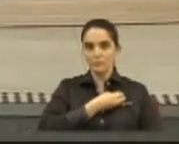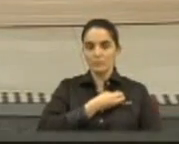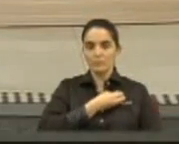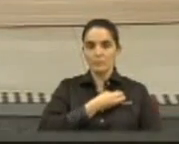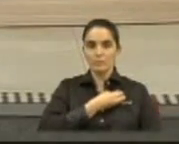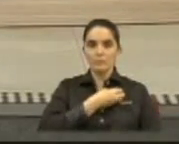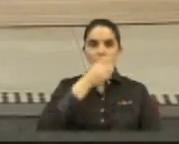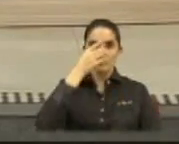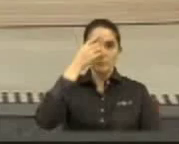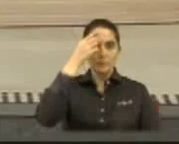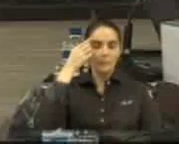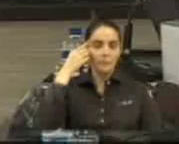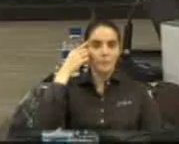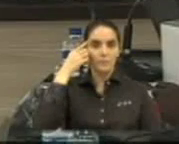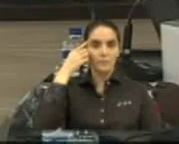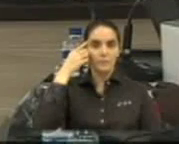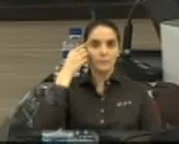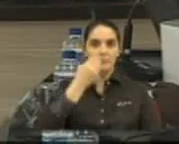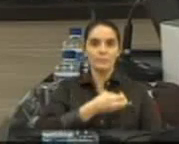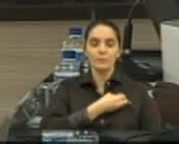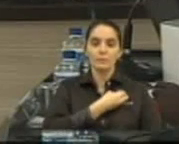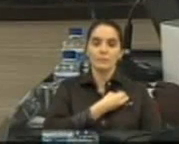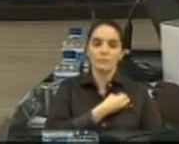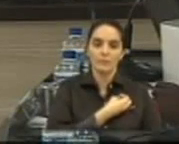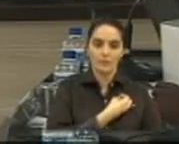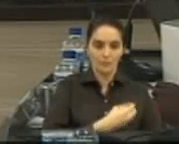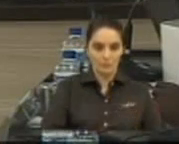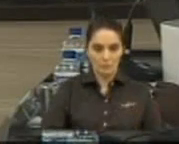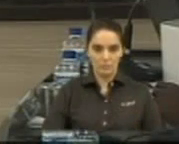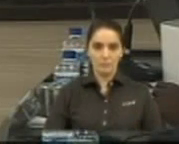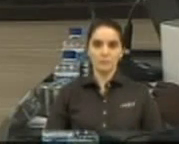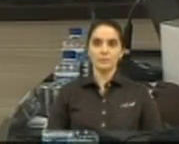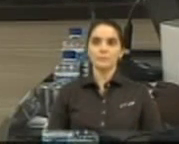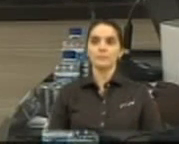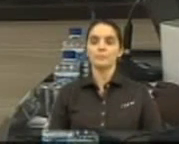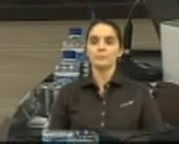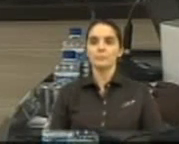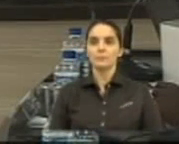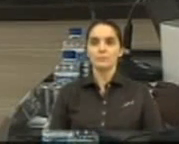presente. Wilson Nunes Cerqueira. Presente.